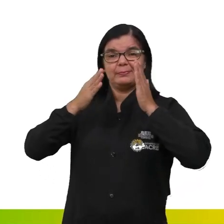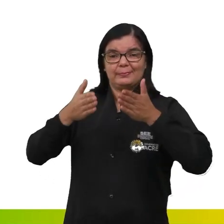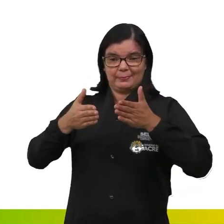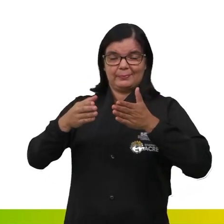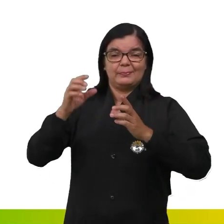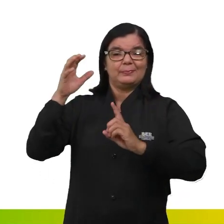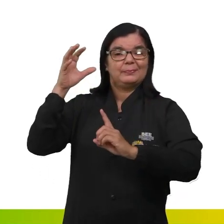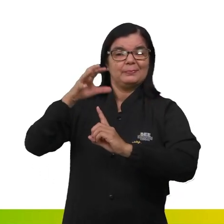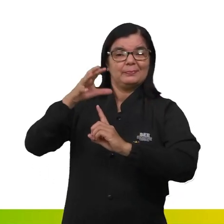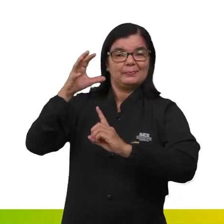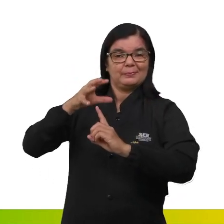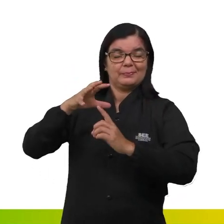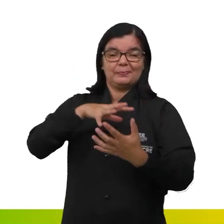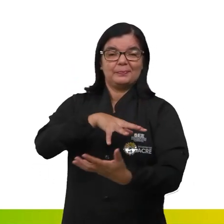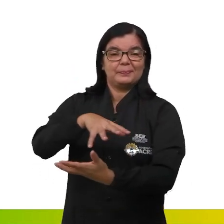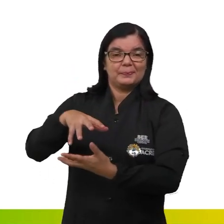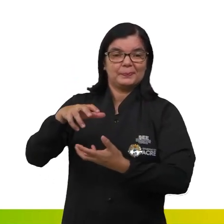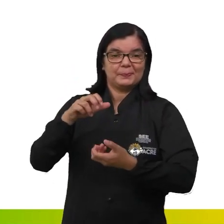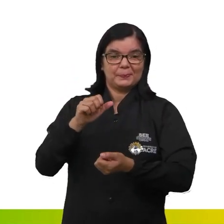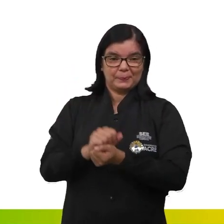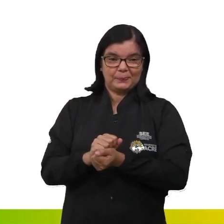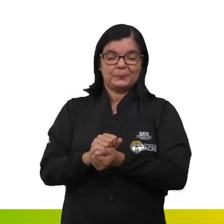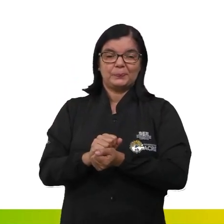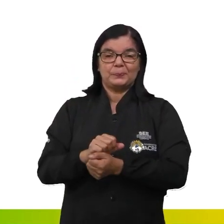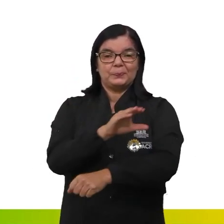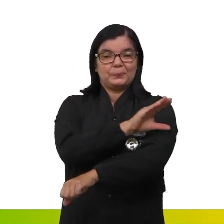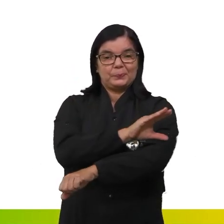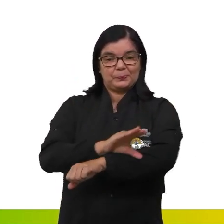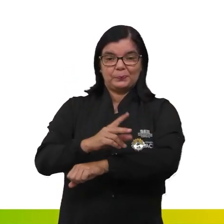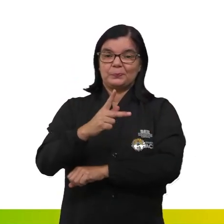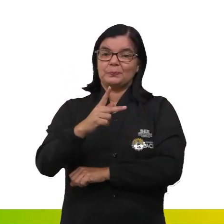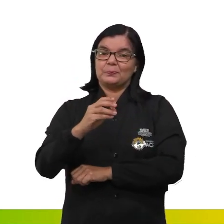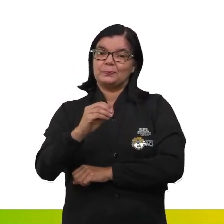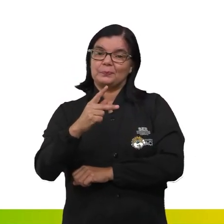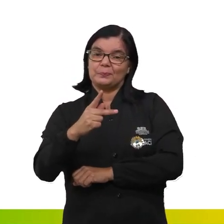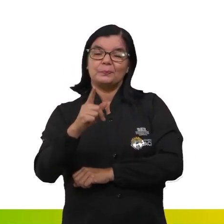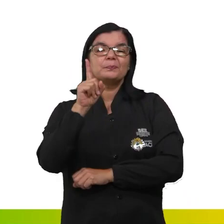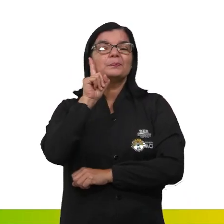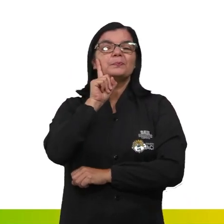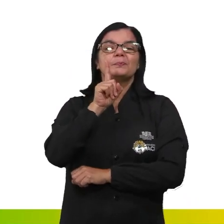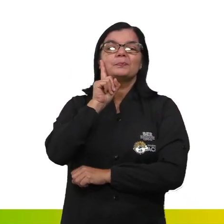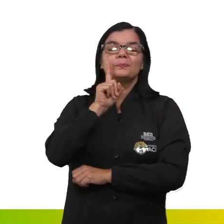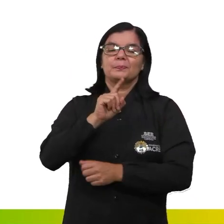em influências globais, como a cultura pop americana.